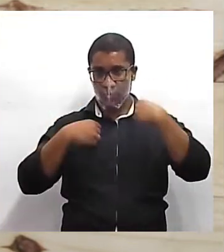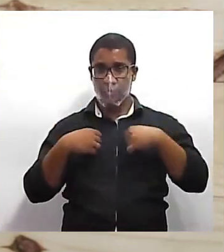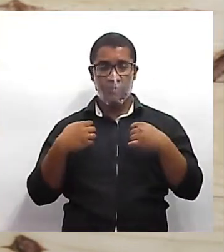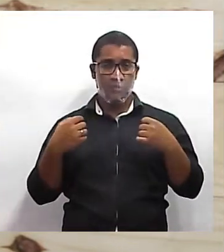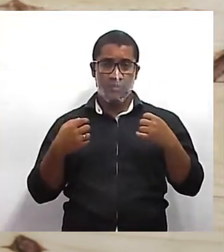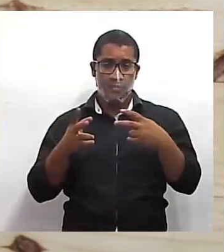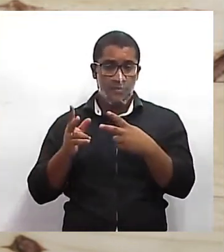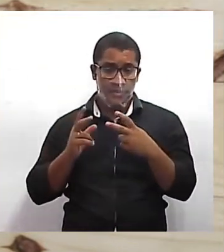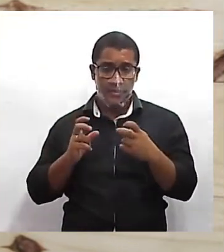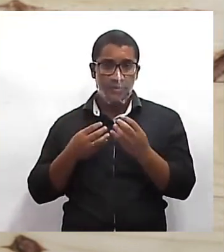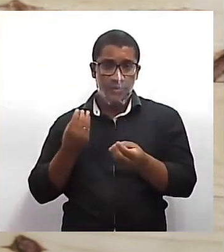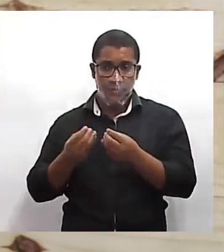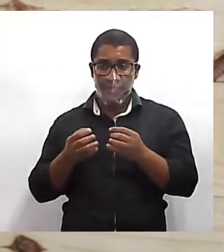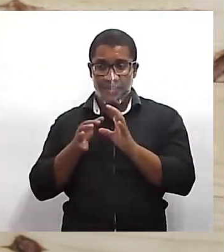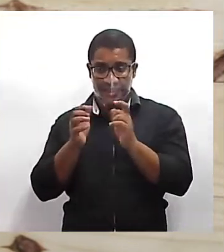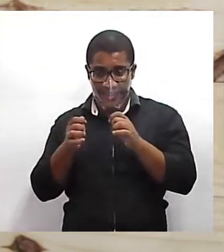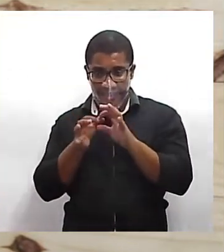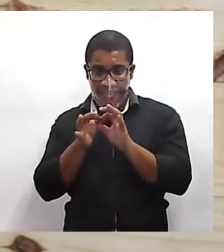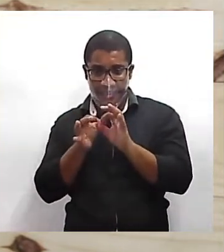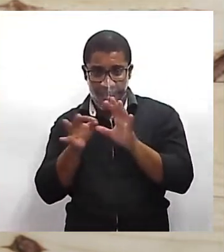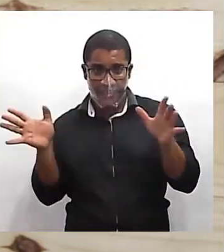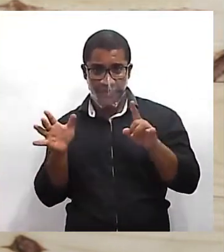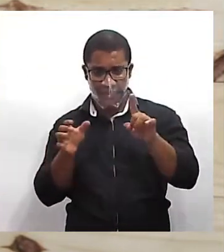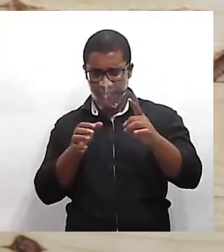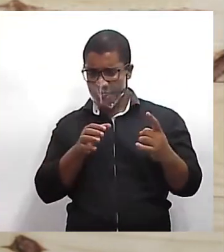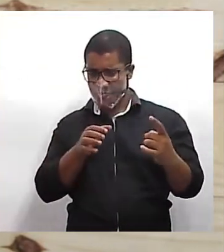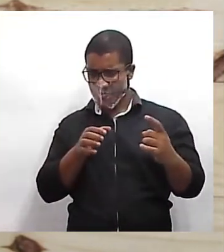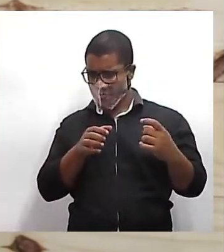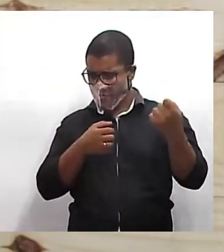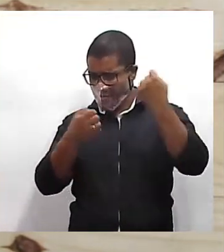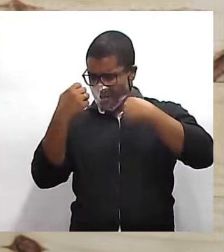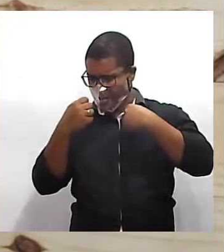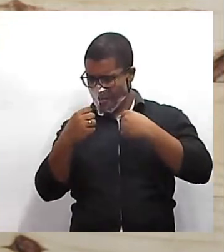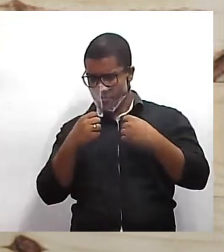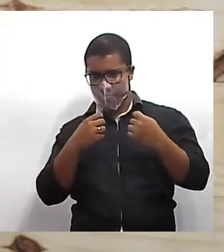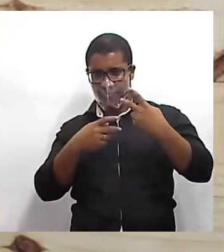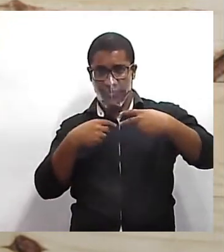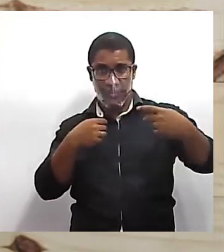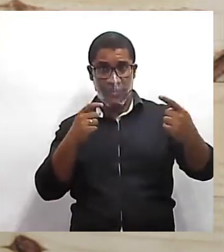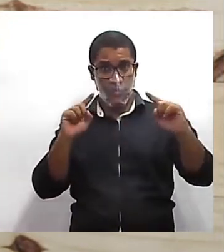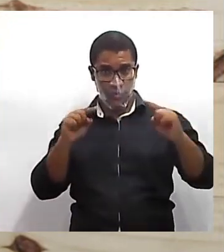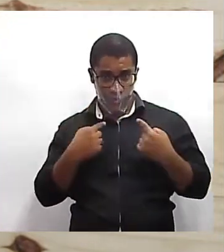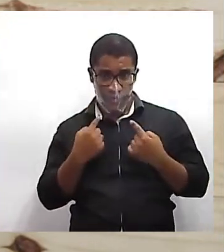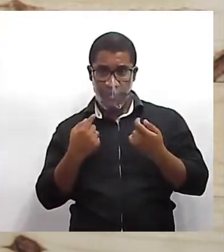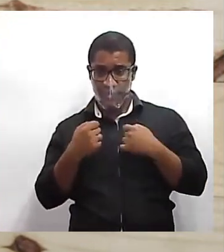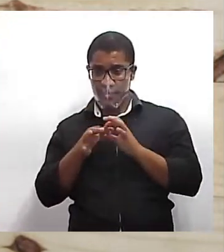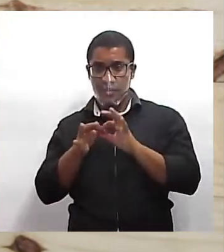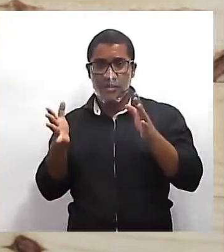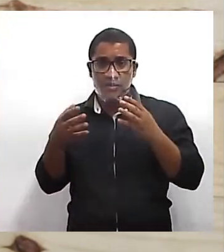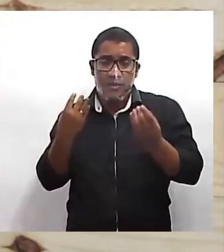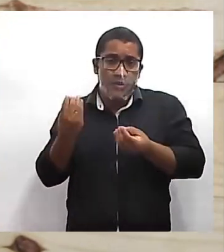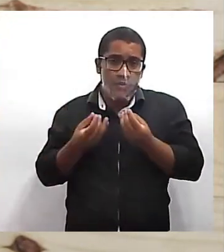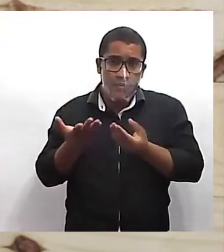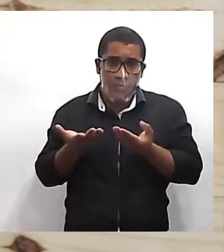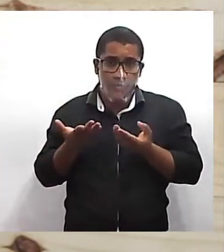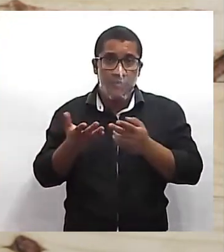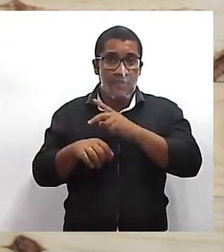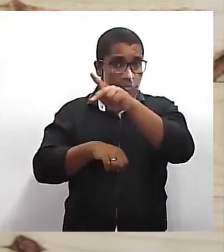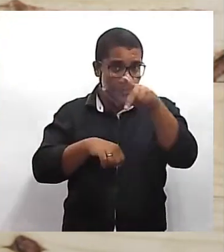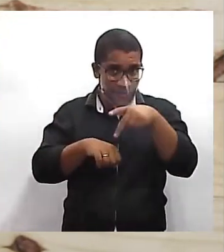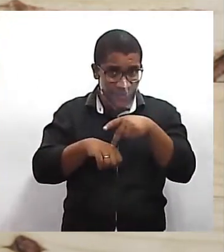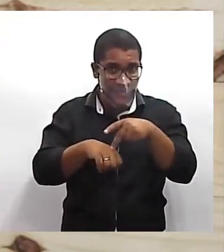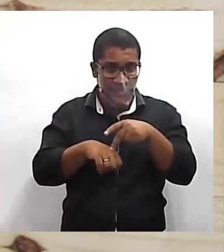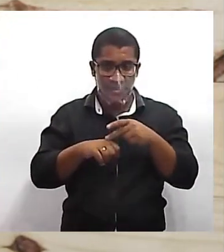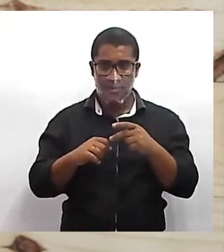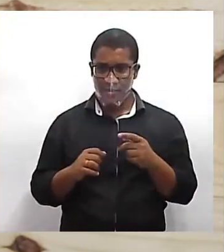libertar do seu opressor. Então, são diversas situações. Educação é liberdade. Nenhum país do mundo se